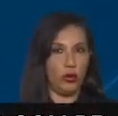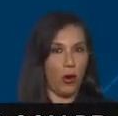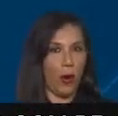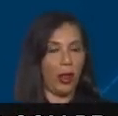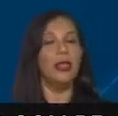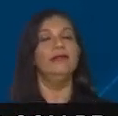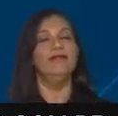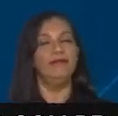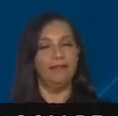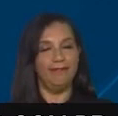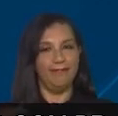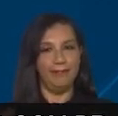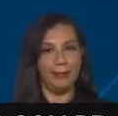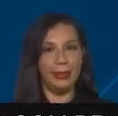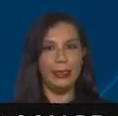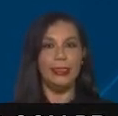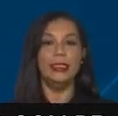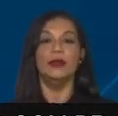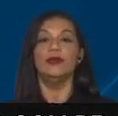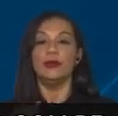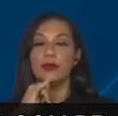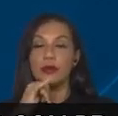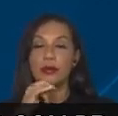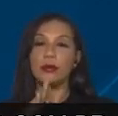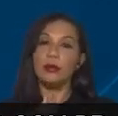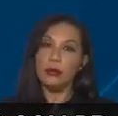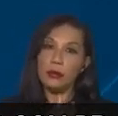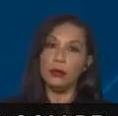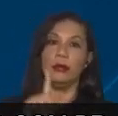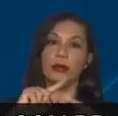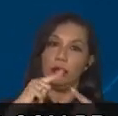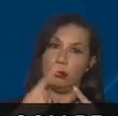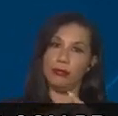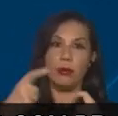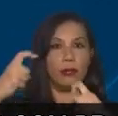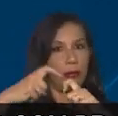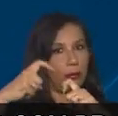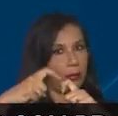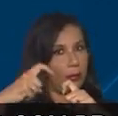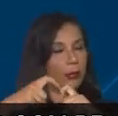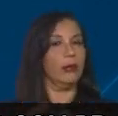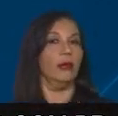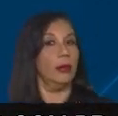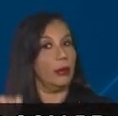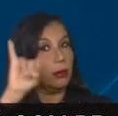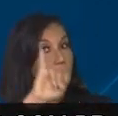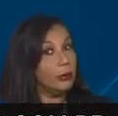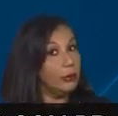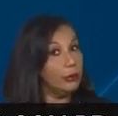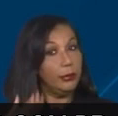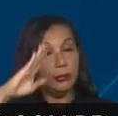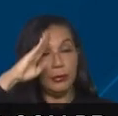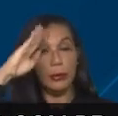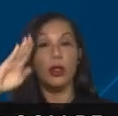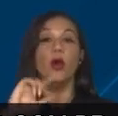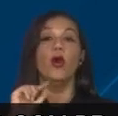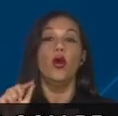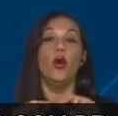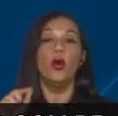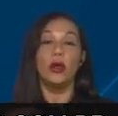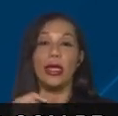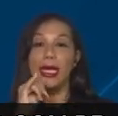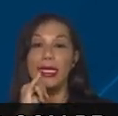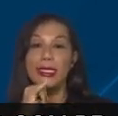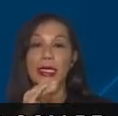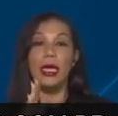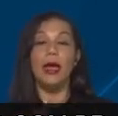É necessário o acompanhamento pré-natal para gestantes. É indispensável a atualização do caderno